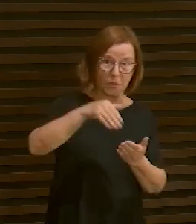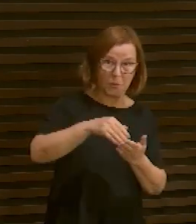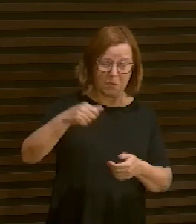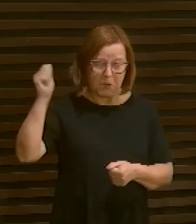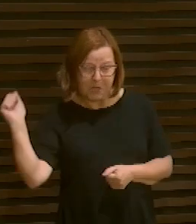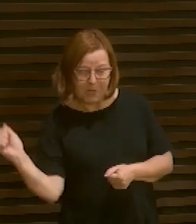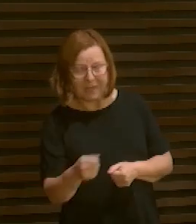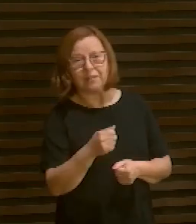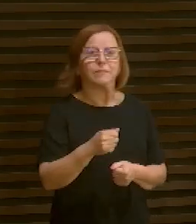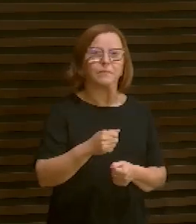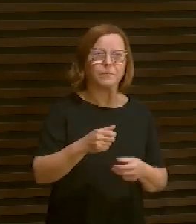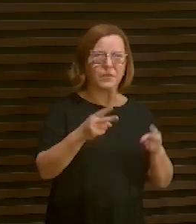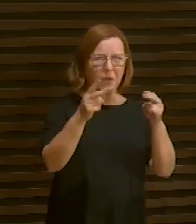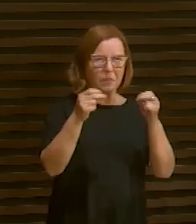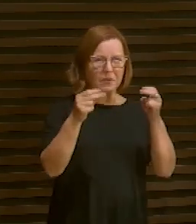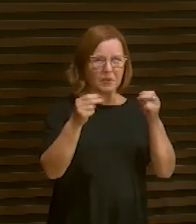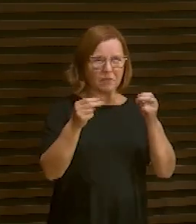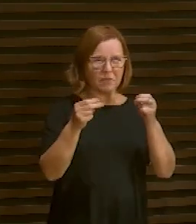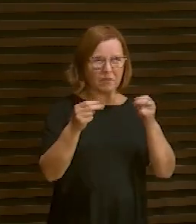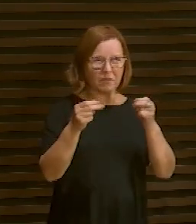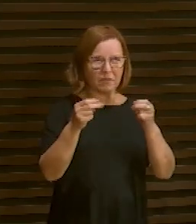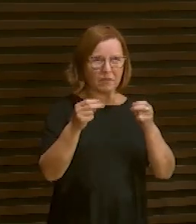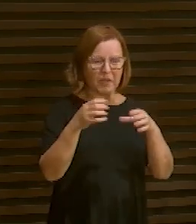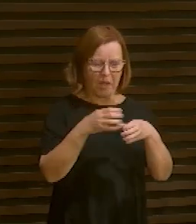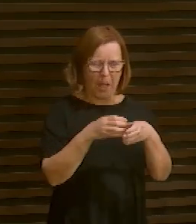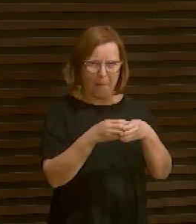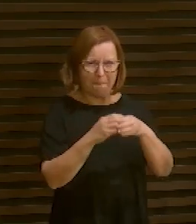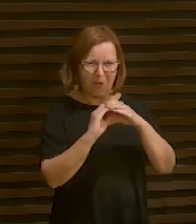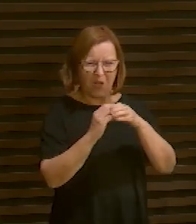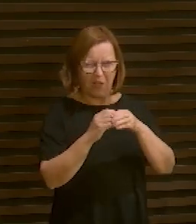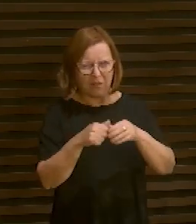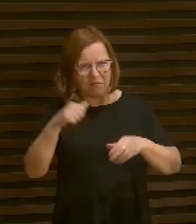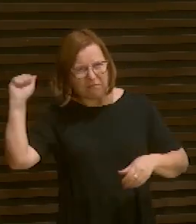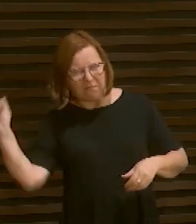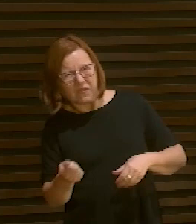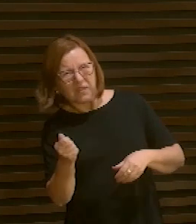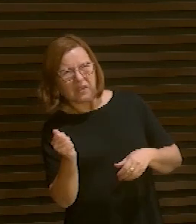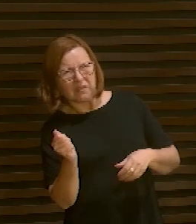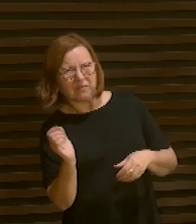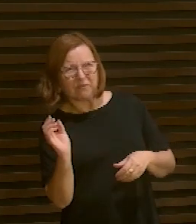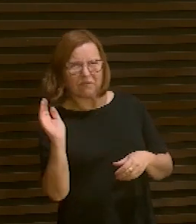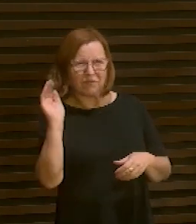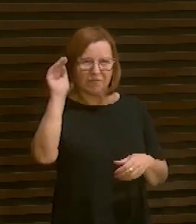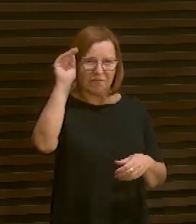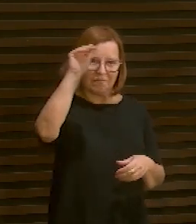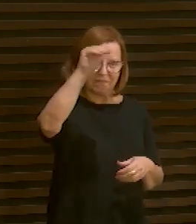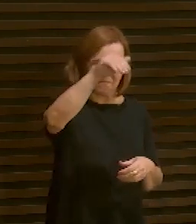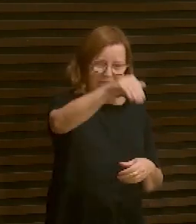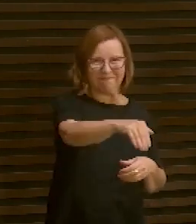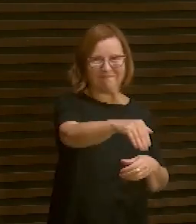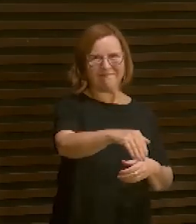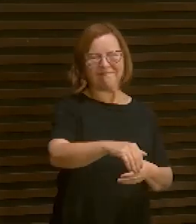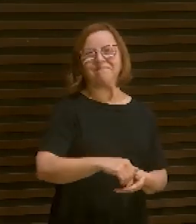Observou o arco formado pela bola ao descer exatamente no centro da parte lisa do